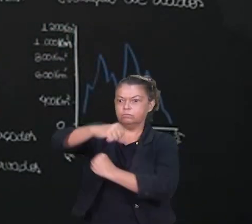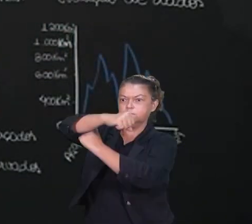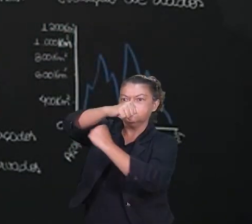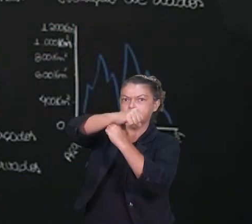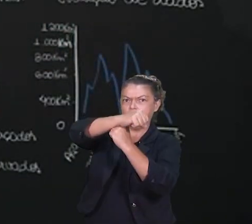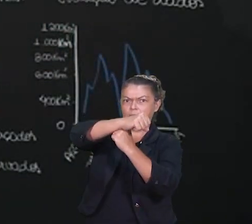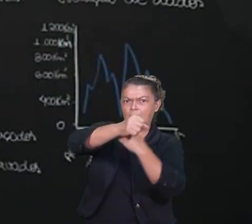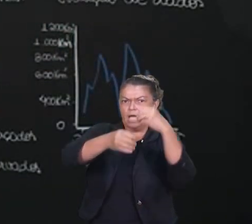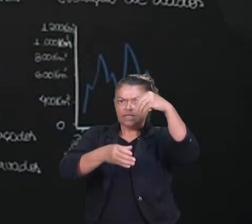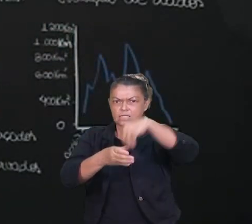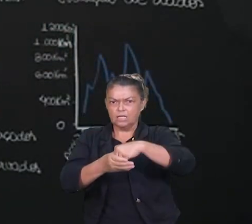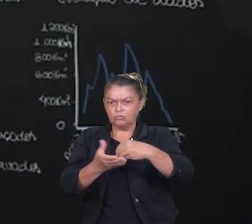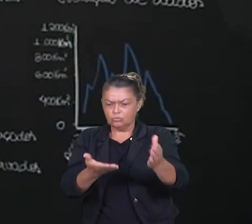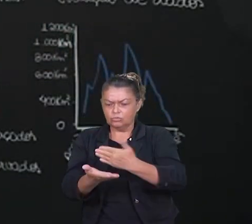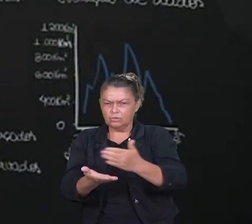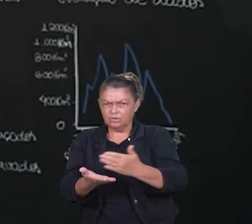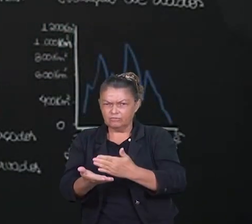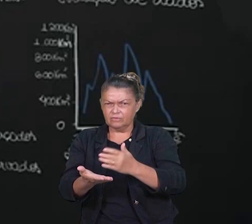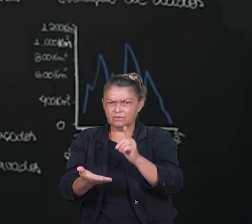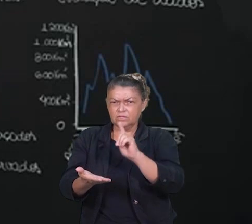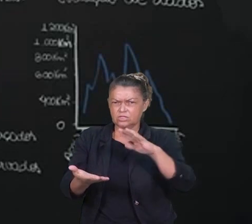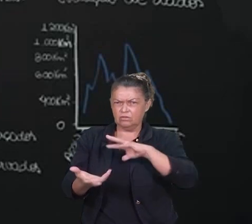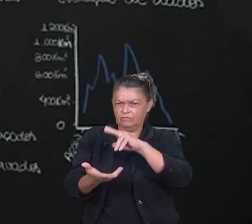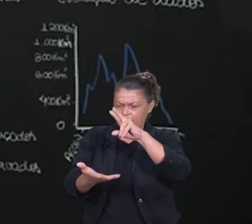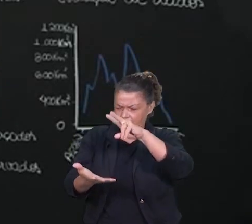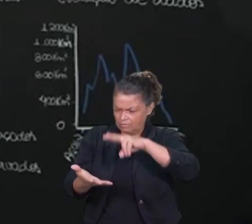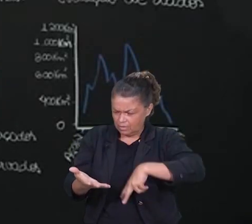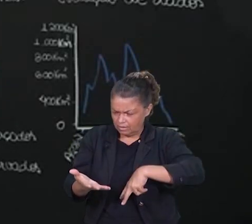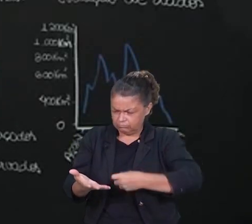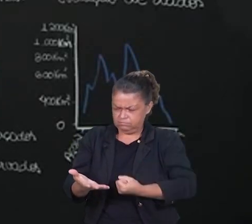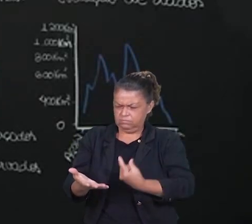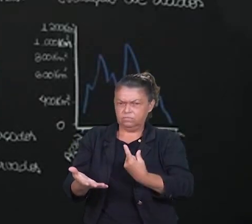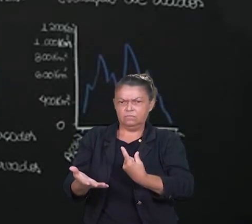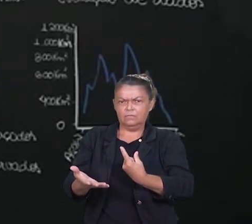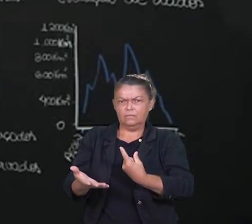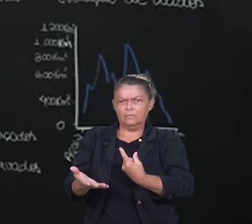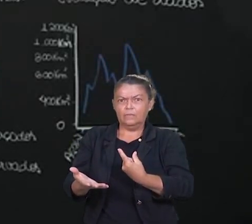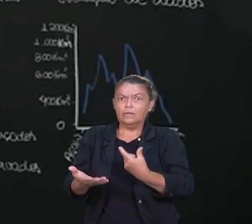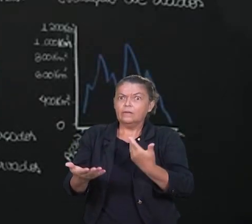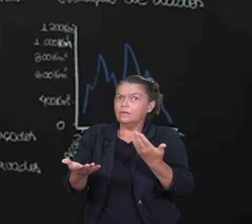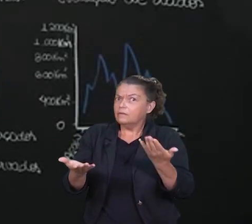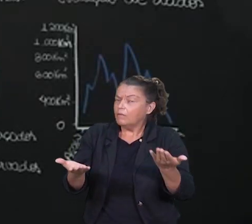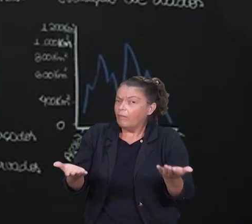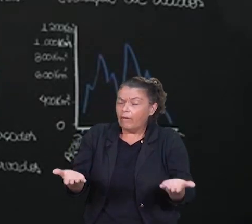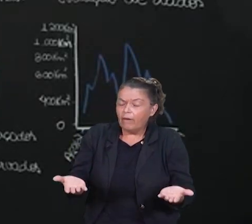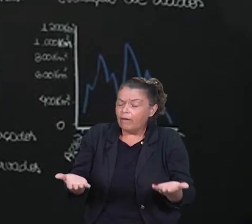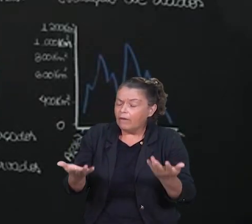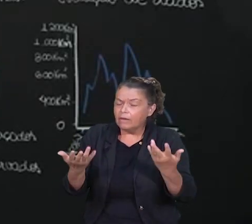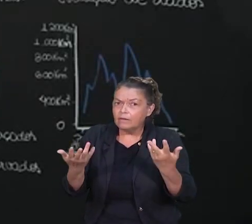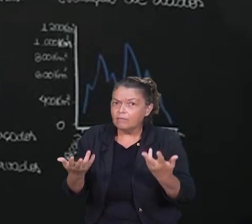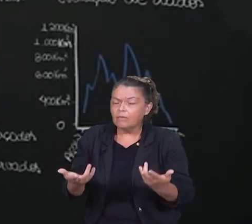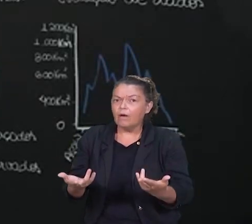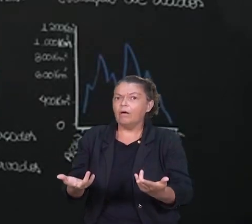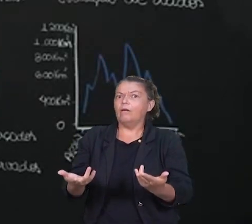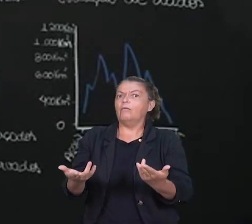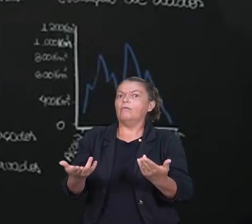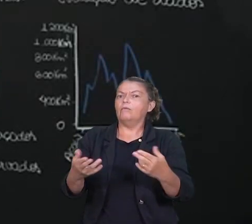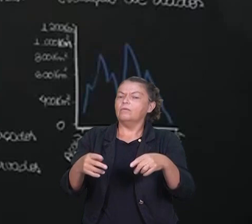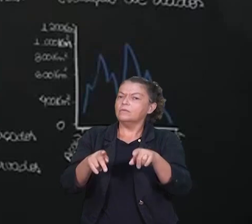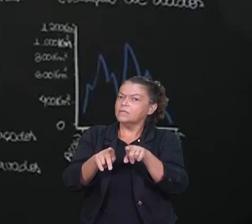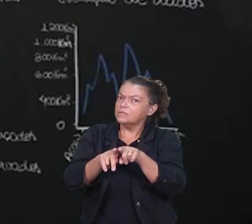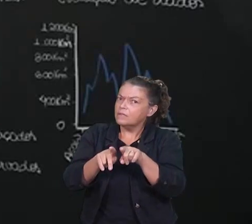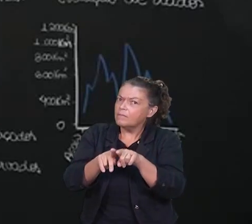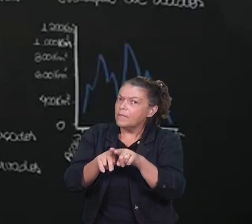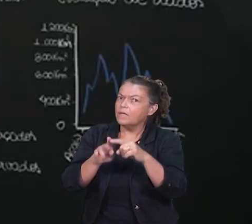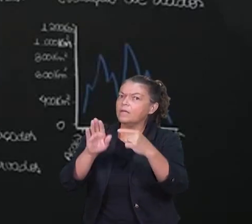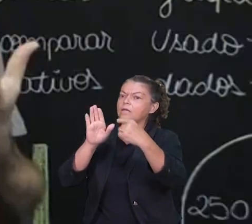geografia. Se você olhar, a geografia é a irmã da estatística. Através desses dados que nós